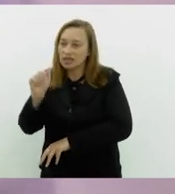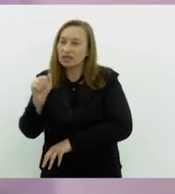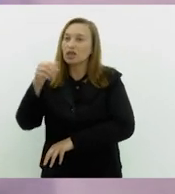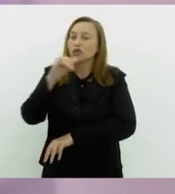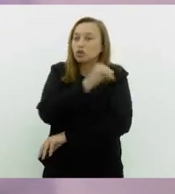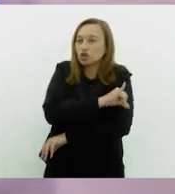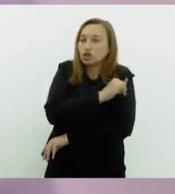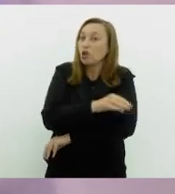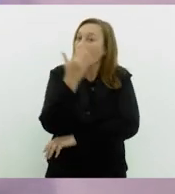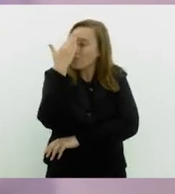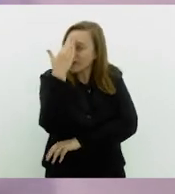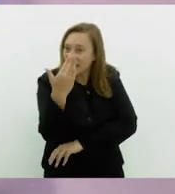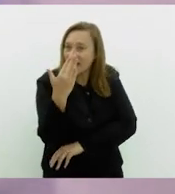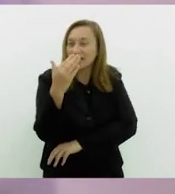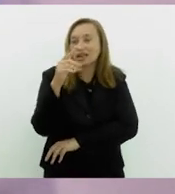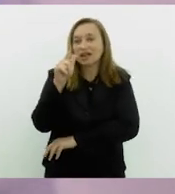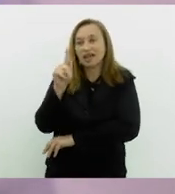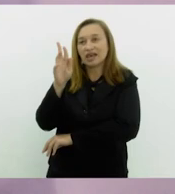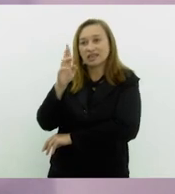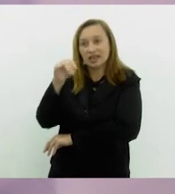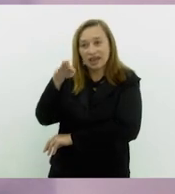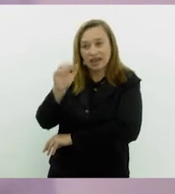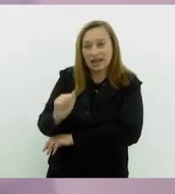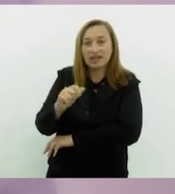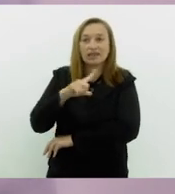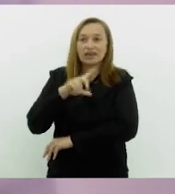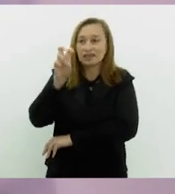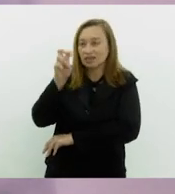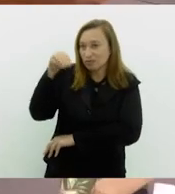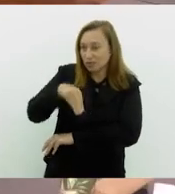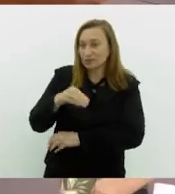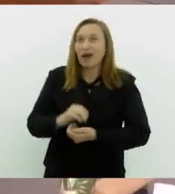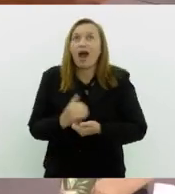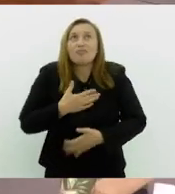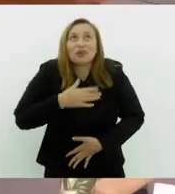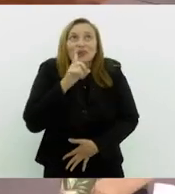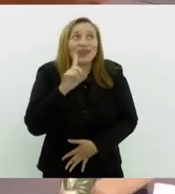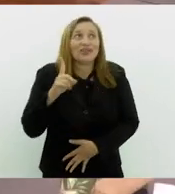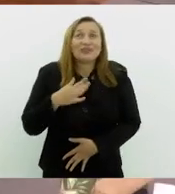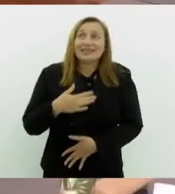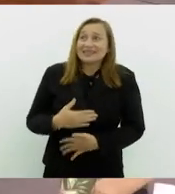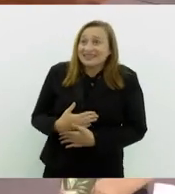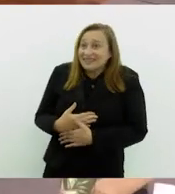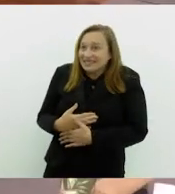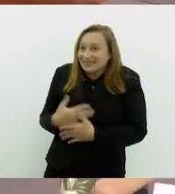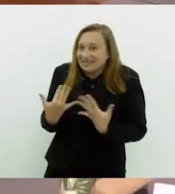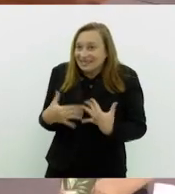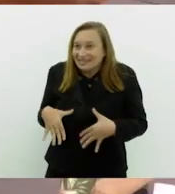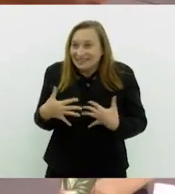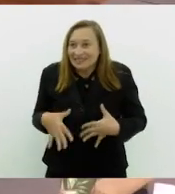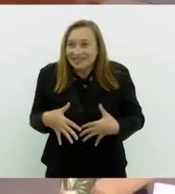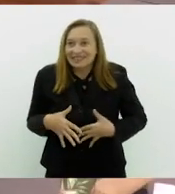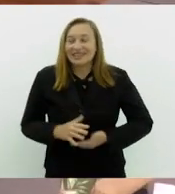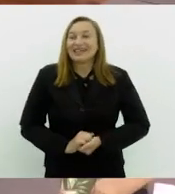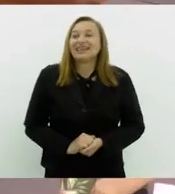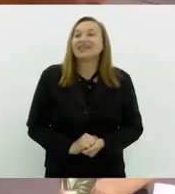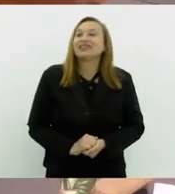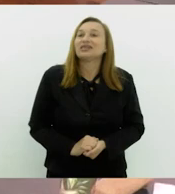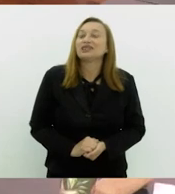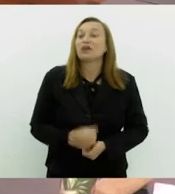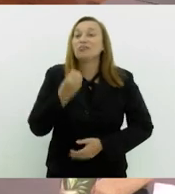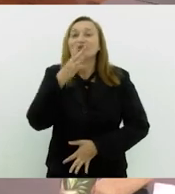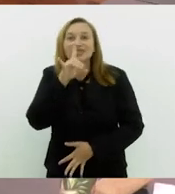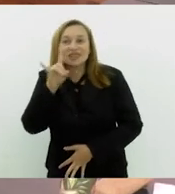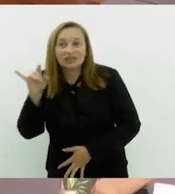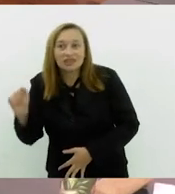Muito obrigada, Graziella. A senhora tem 5 minutos. Ai, meu Deus. Bom, gente, todo mundo começa assim. Bom